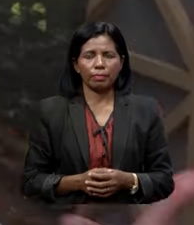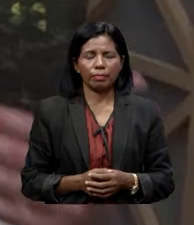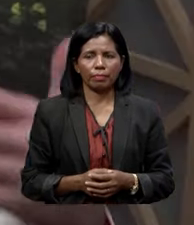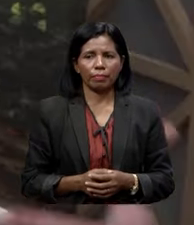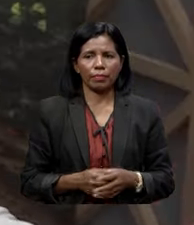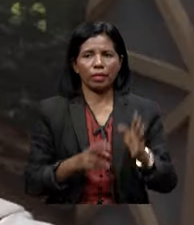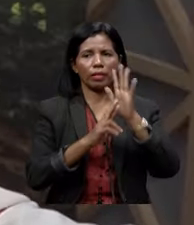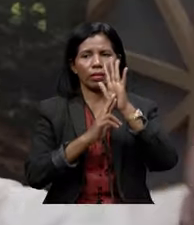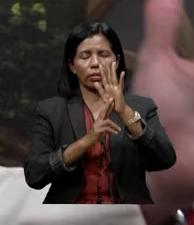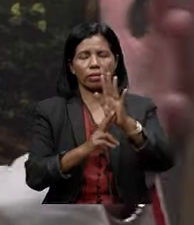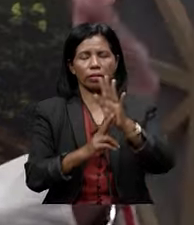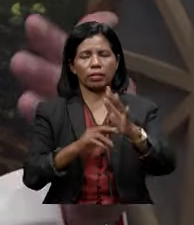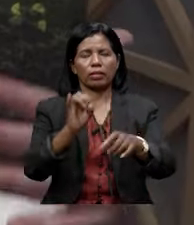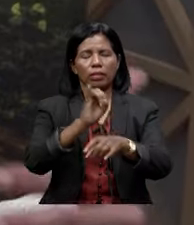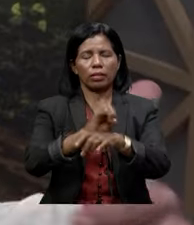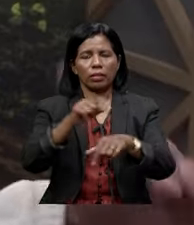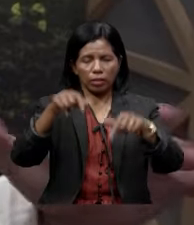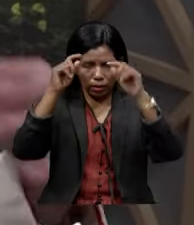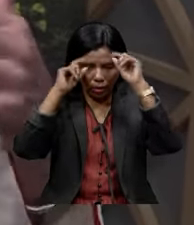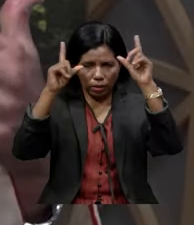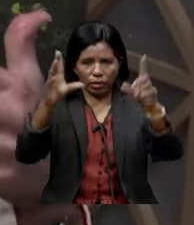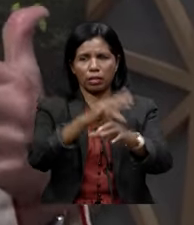prara vaor